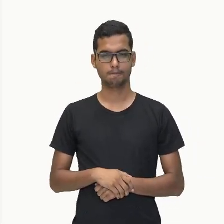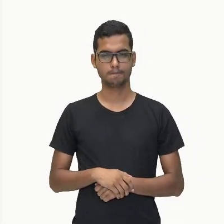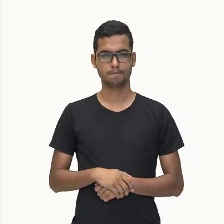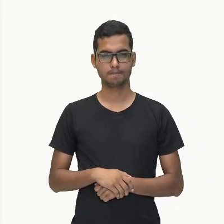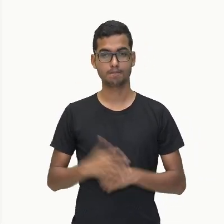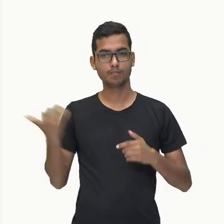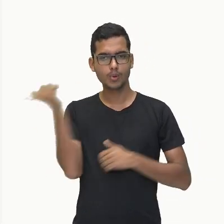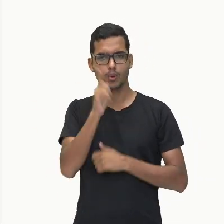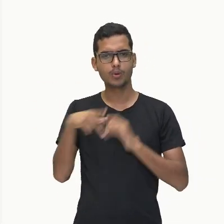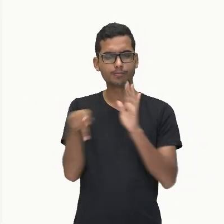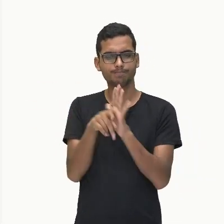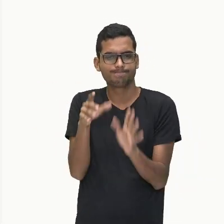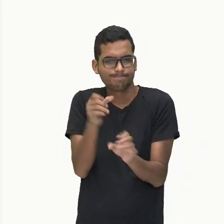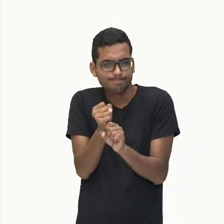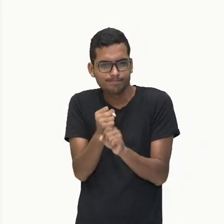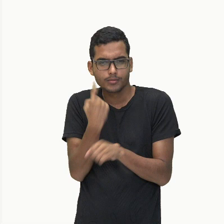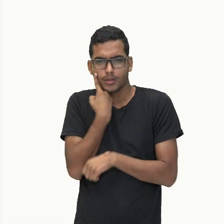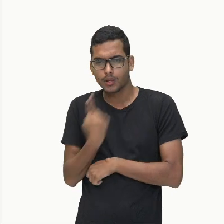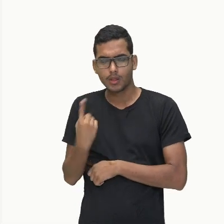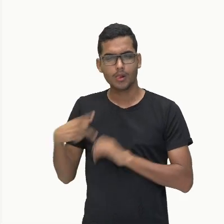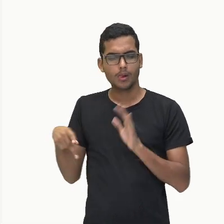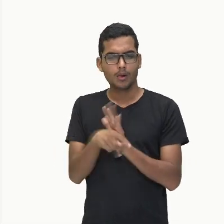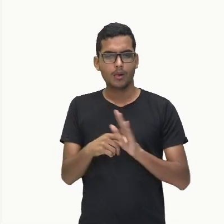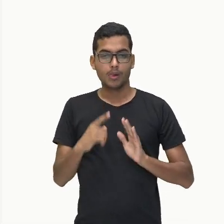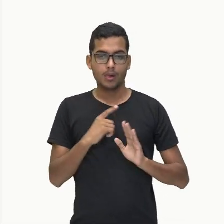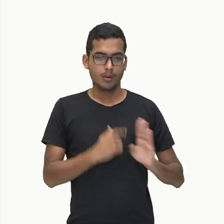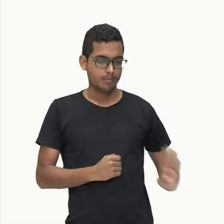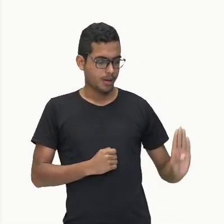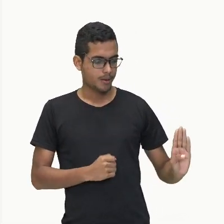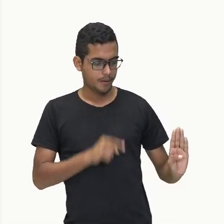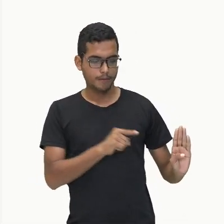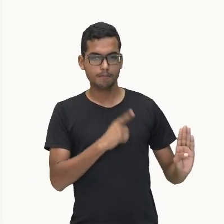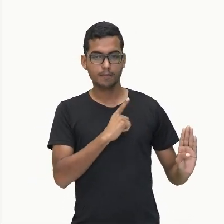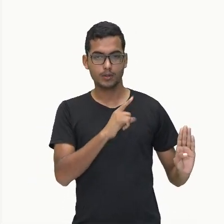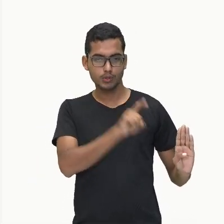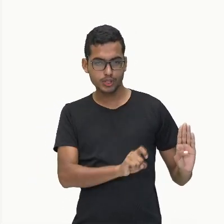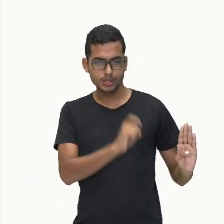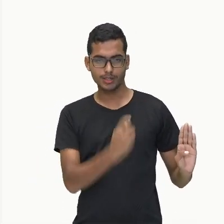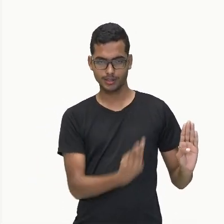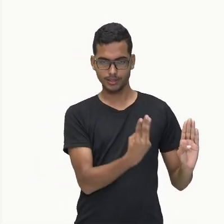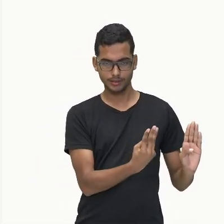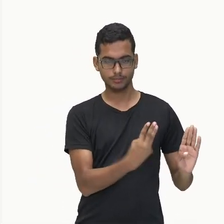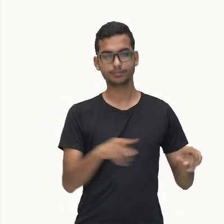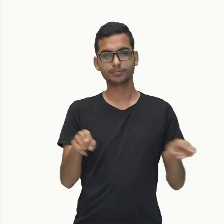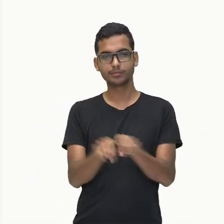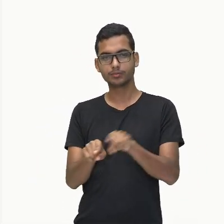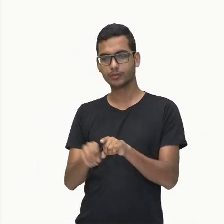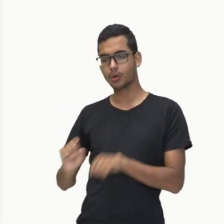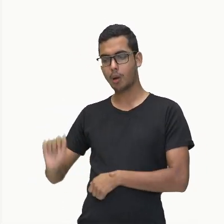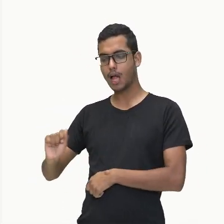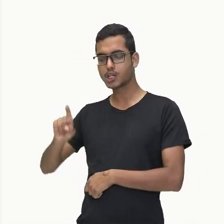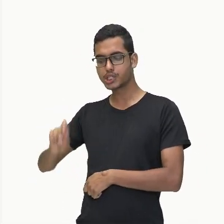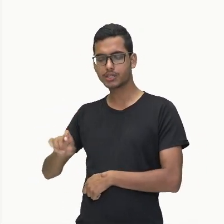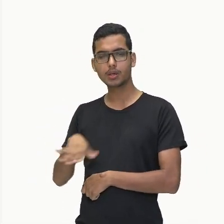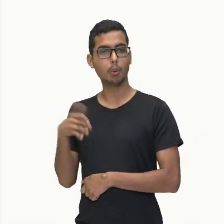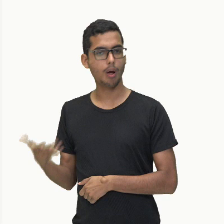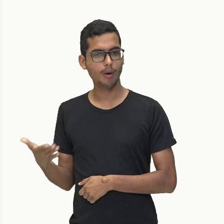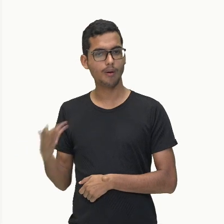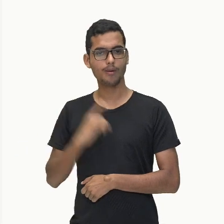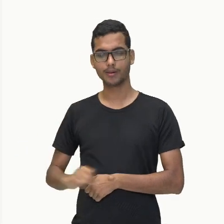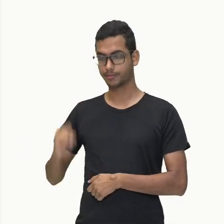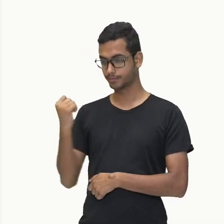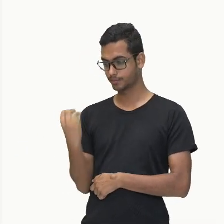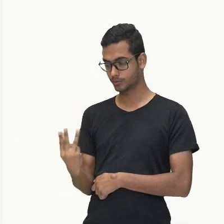a abscissa de B, que no caso é 3, e a abscissa de A, que é menos 2. Então, fica